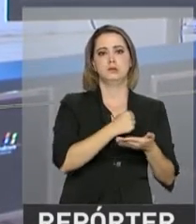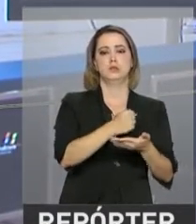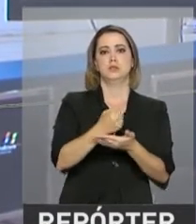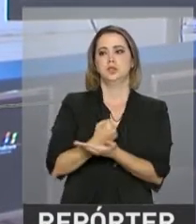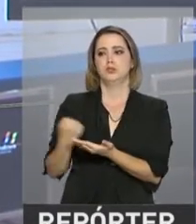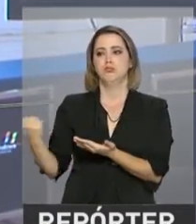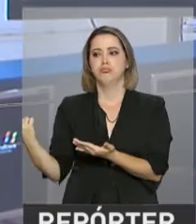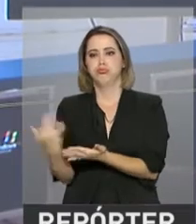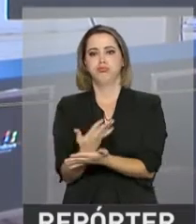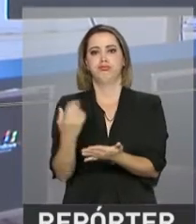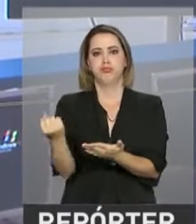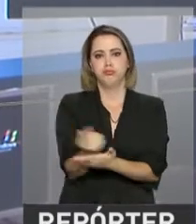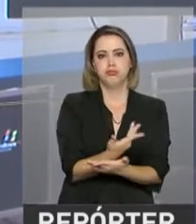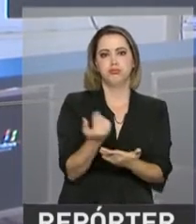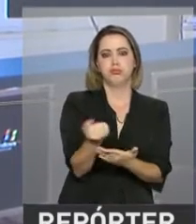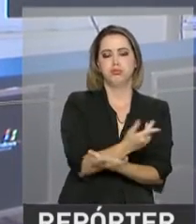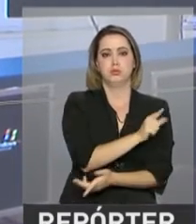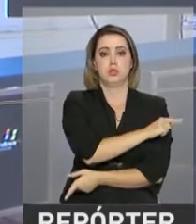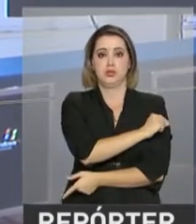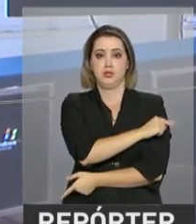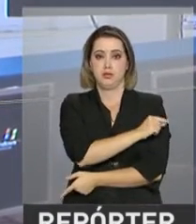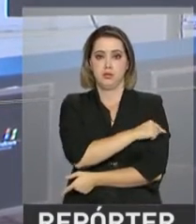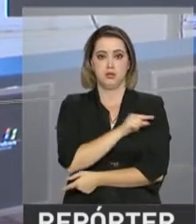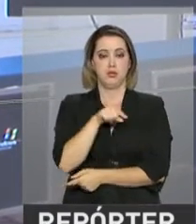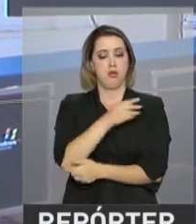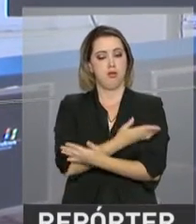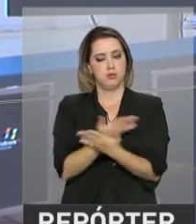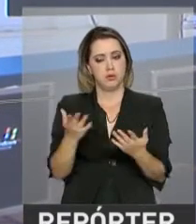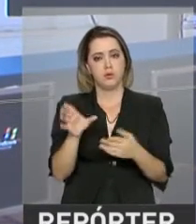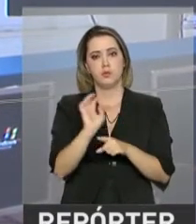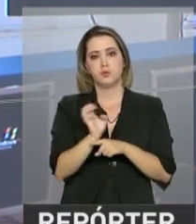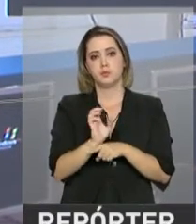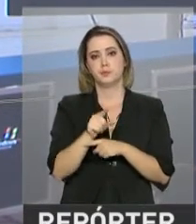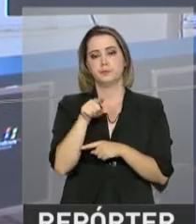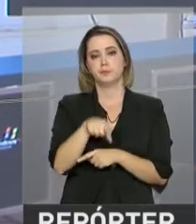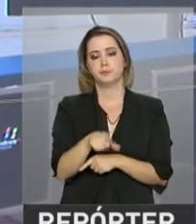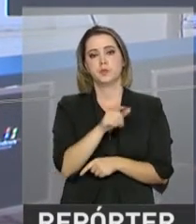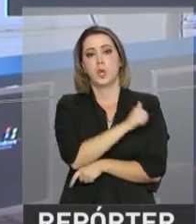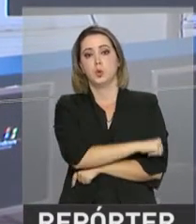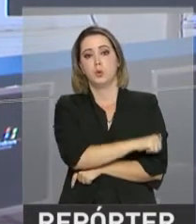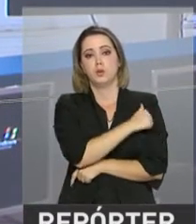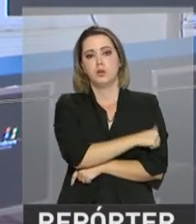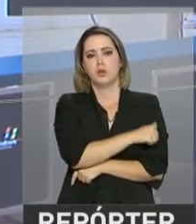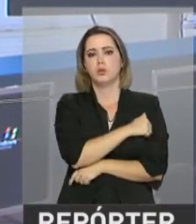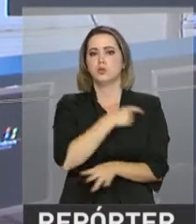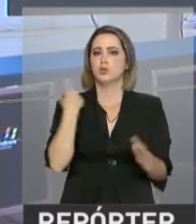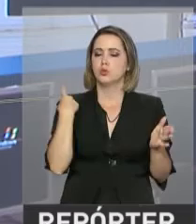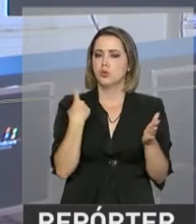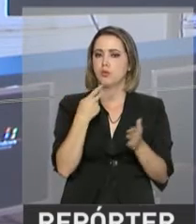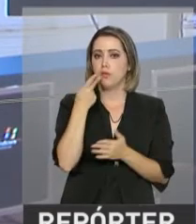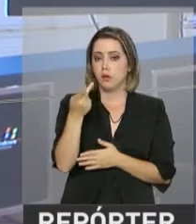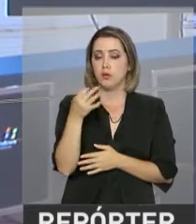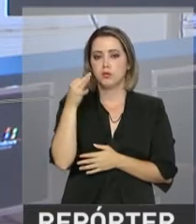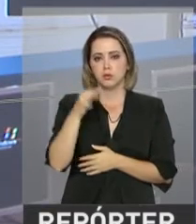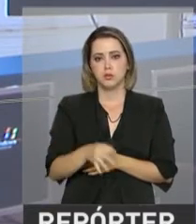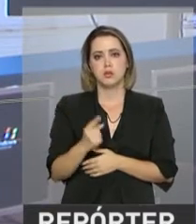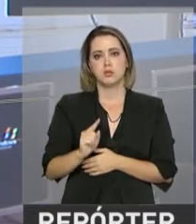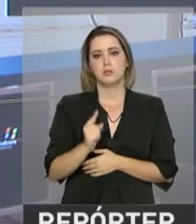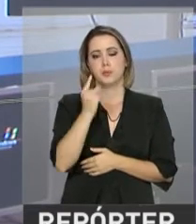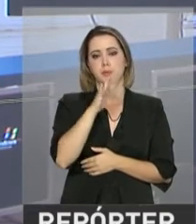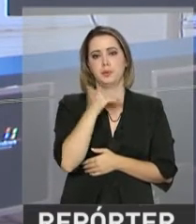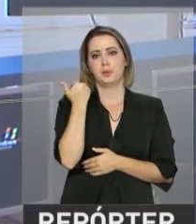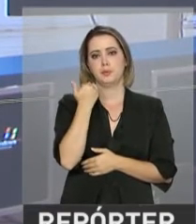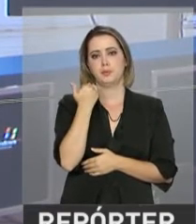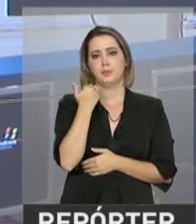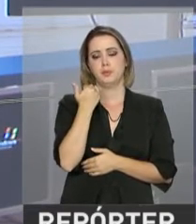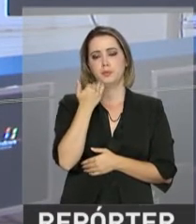contra a febre amarela aos estados a secretaria de estado de saúde do rio de janeiro confirmou hoje a primeira morte por